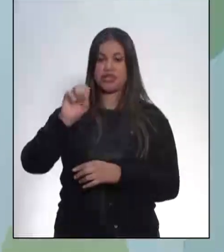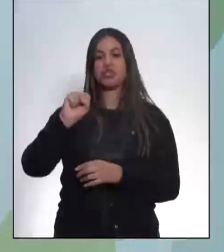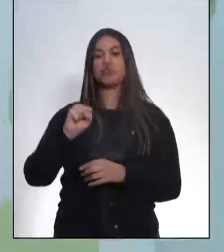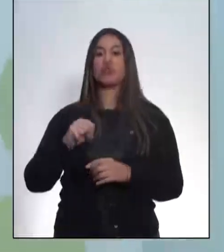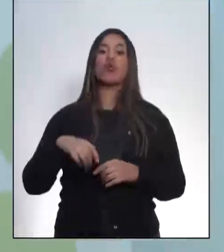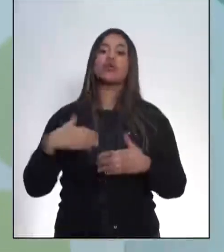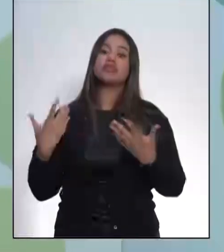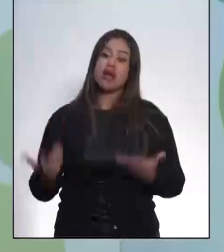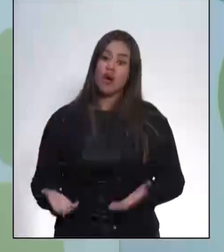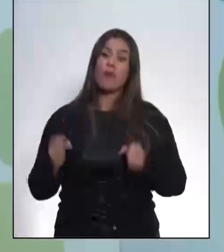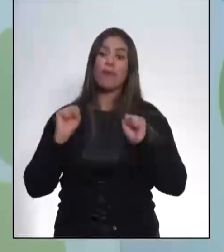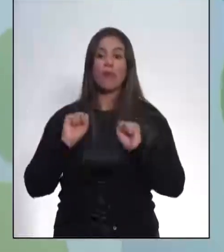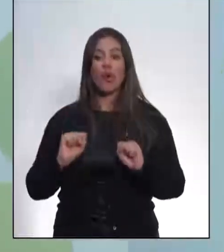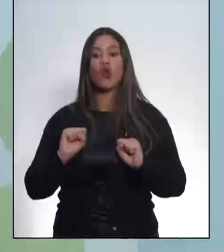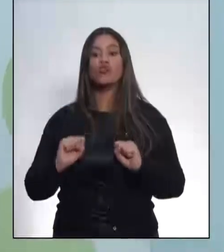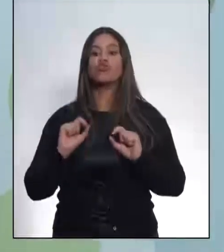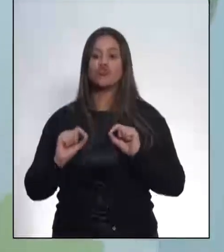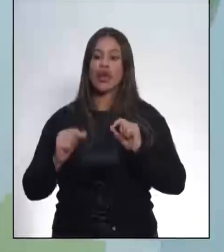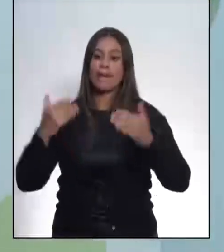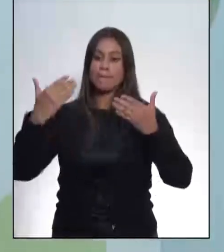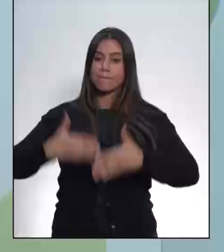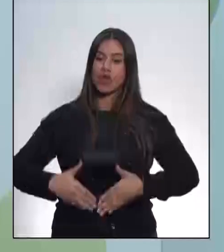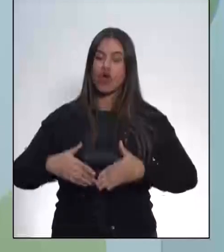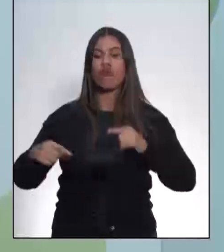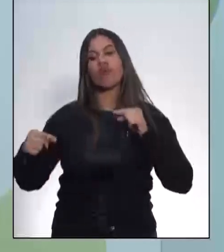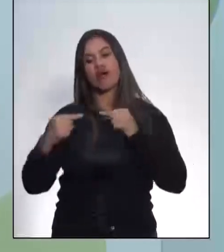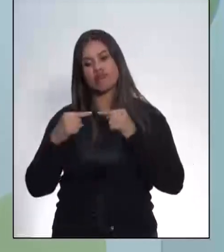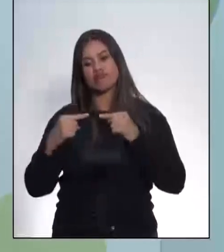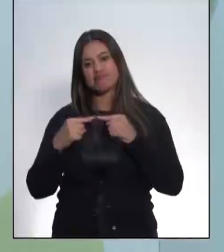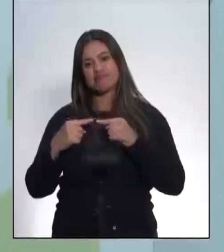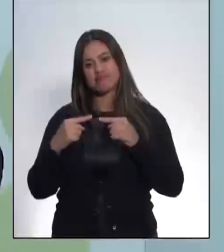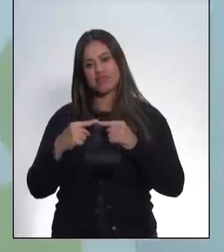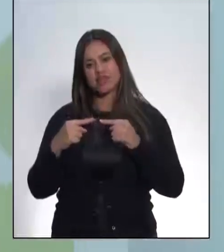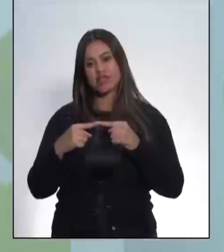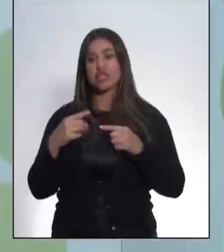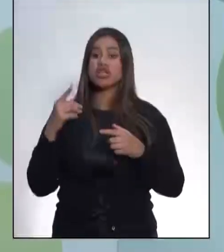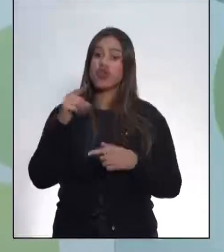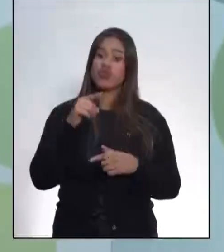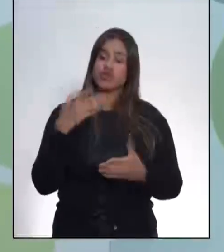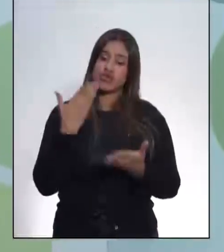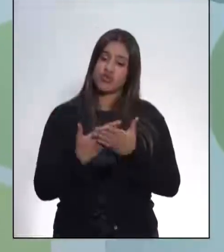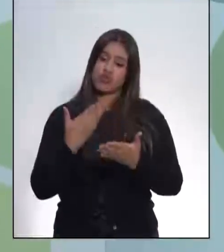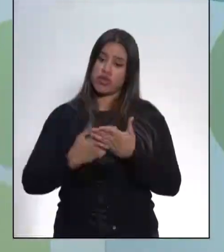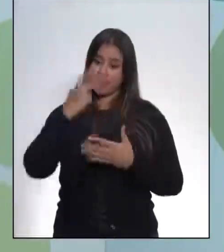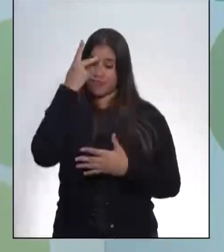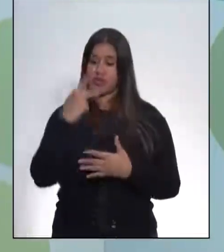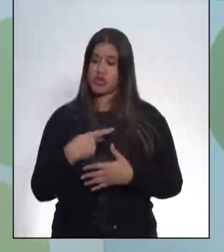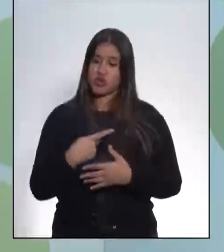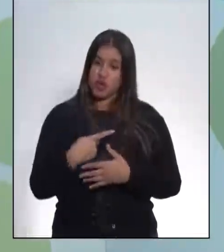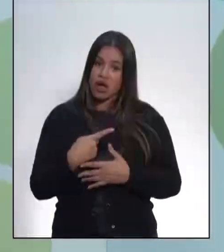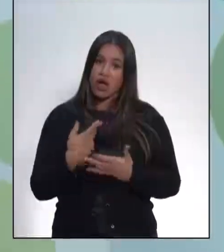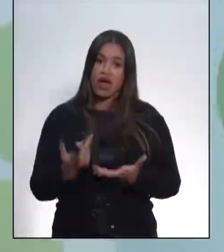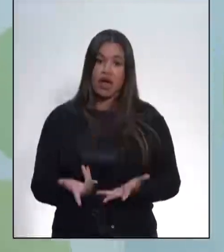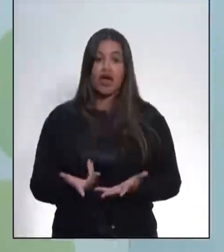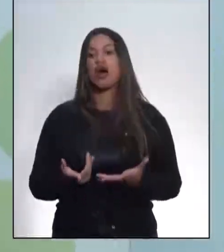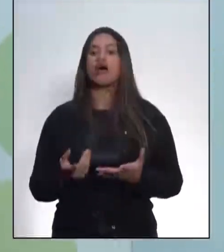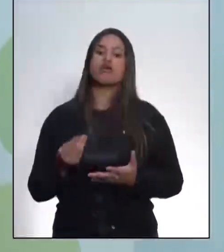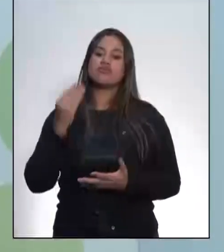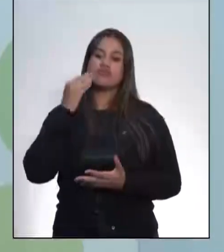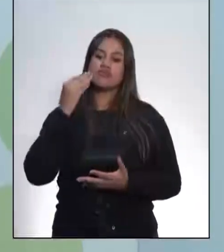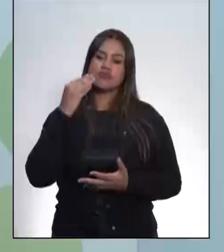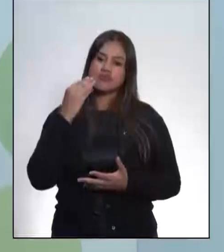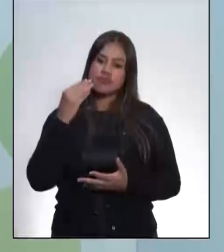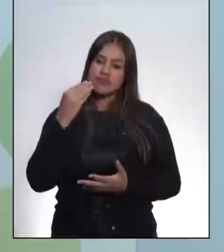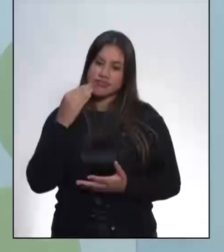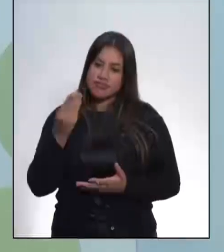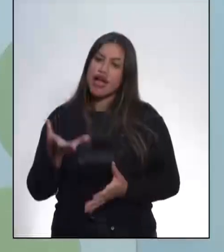estatística, a tendência é cair mais coisas do modernismo. Então, você que está estudando sozinho por conta, que está sendo um aluno